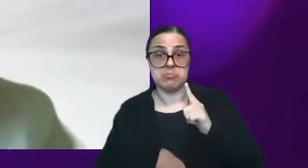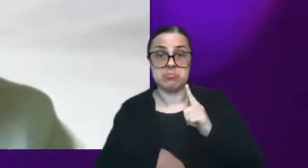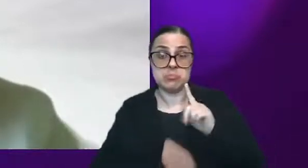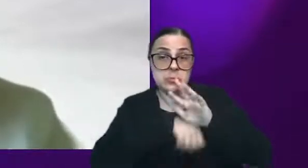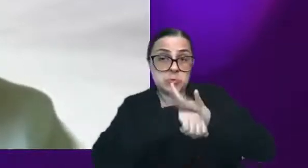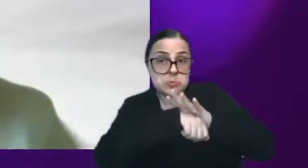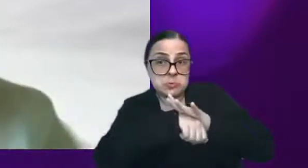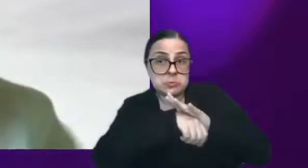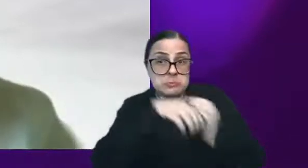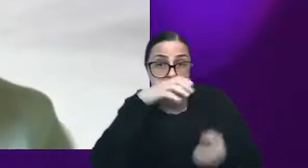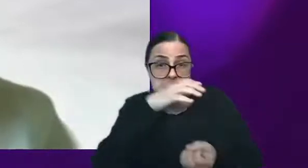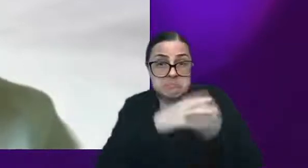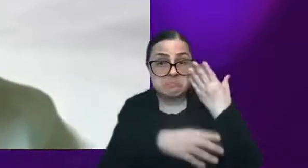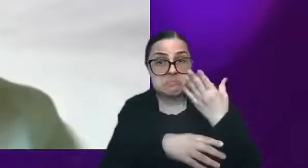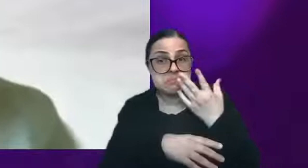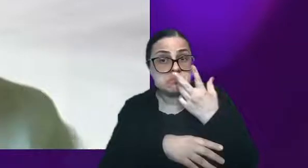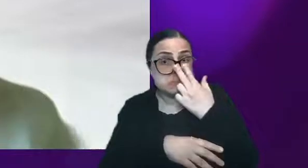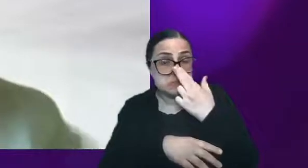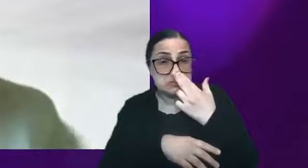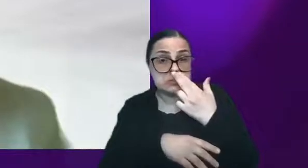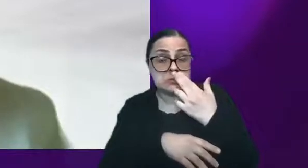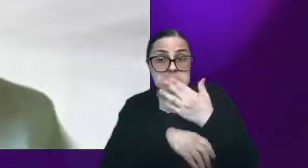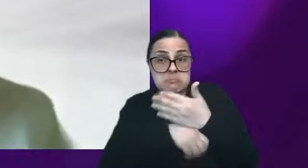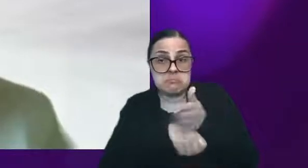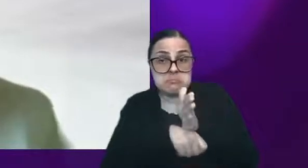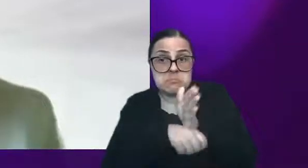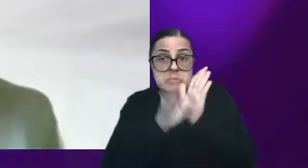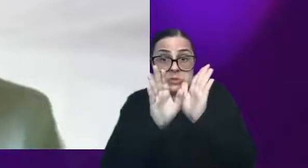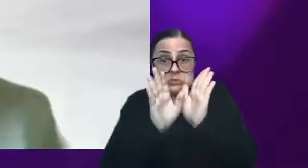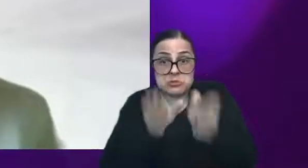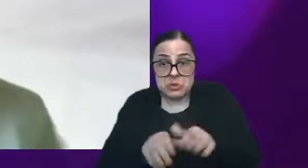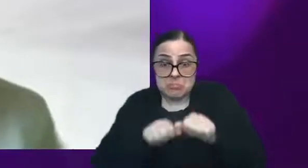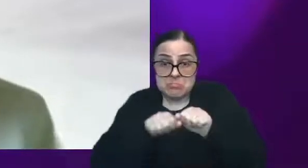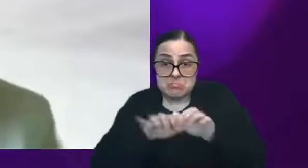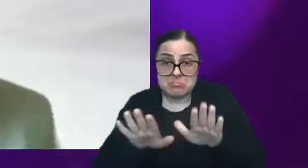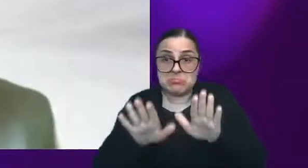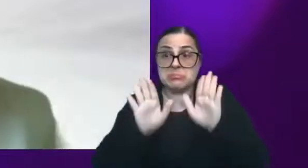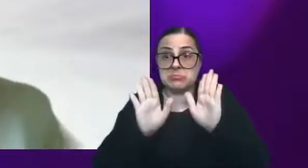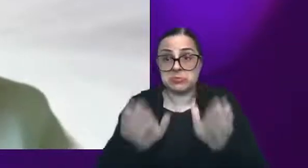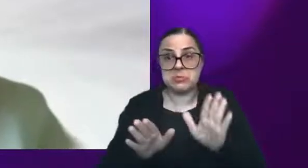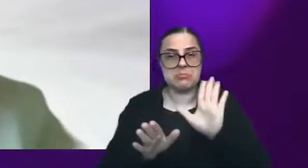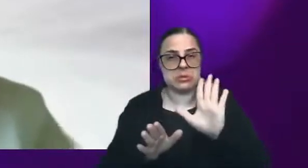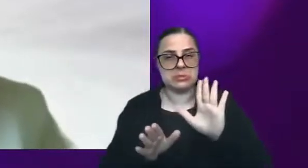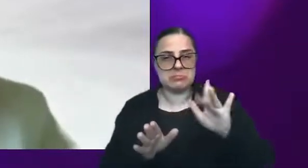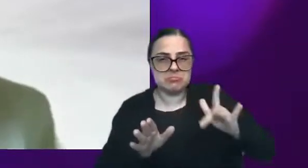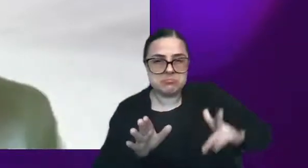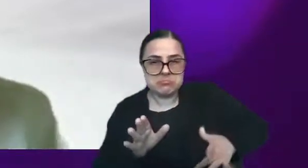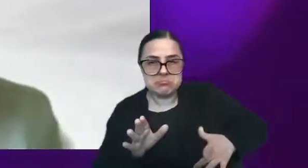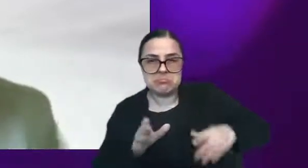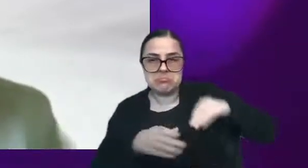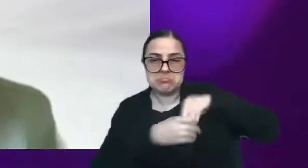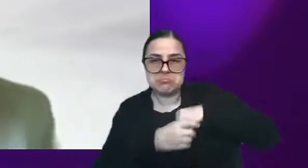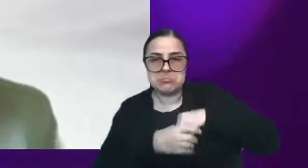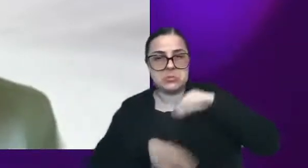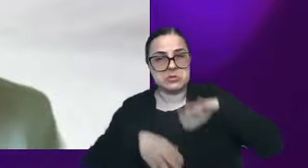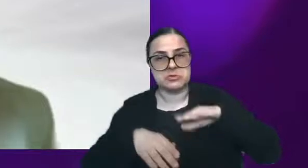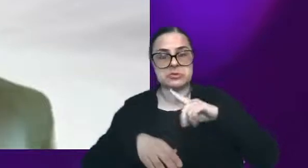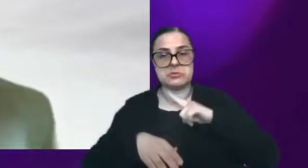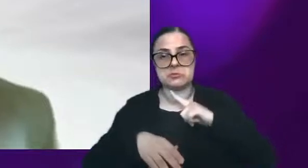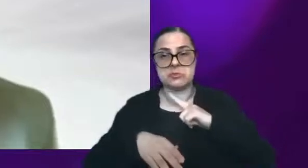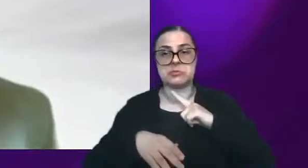mais avançada, e quando a doença é intrahepática, entra nessa discussão. Lembrar também que a maioria dos protocolos